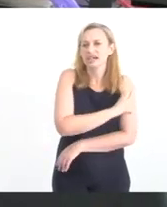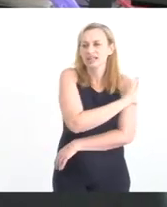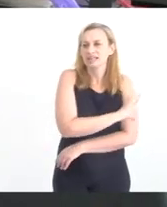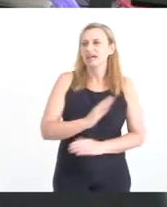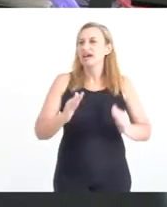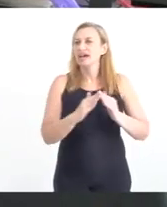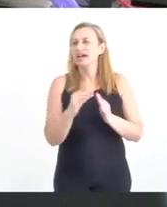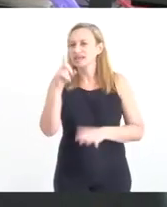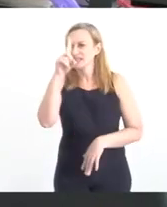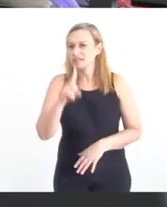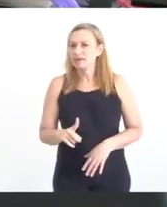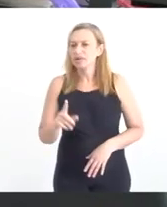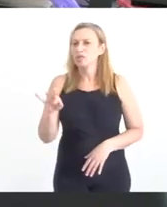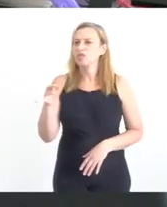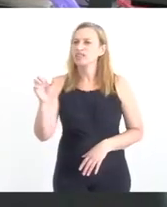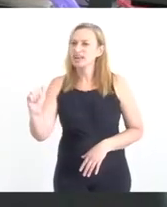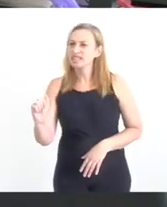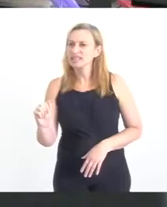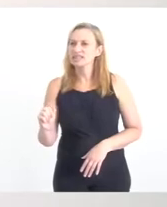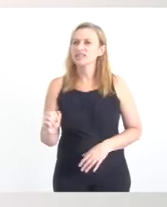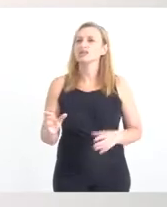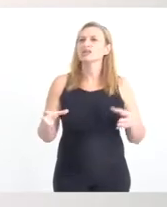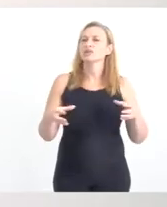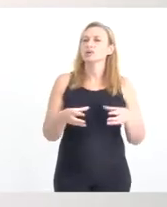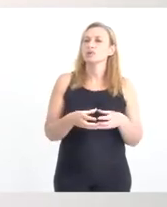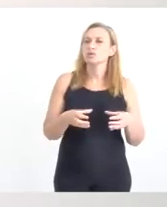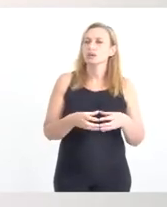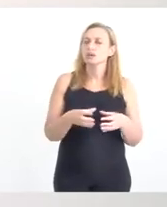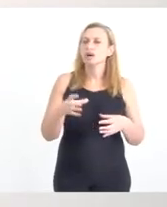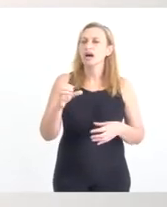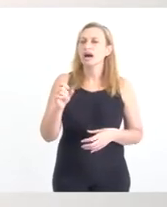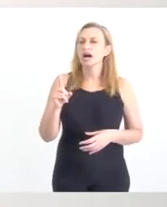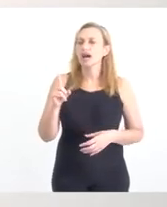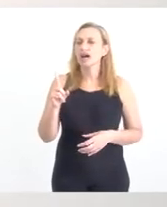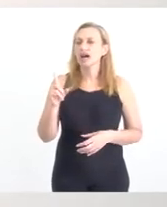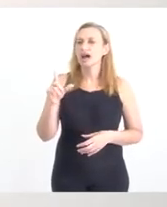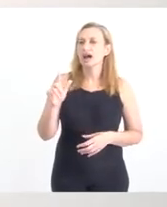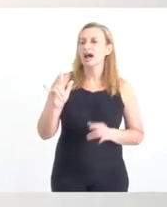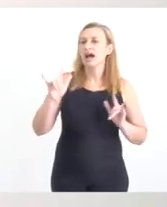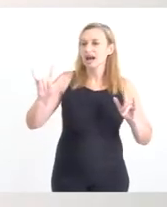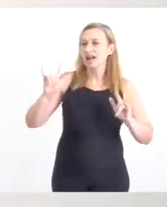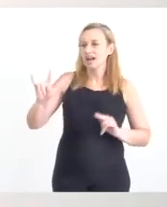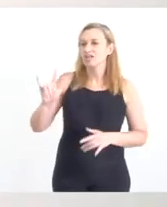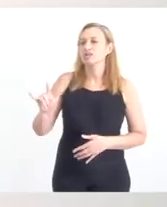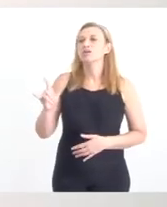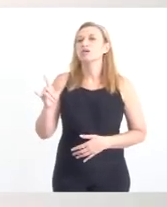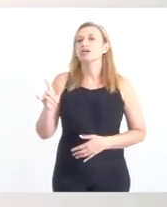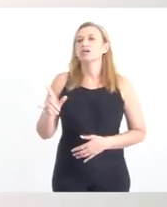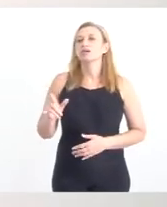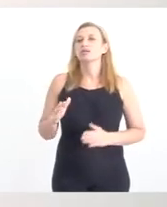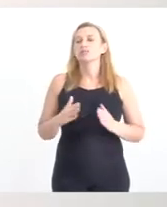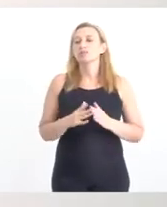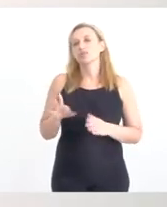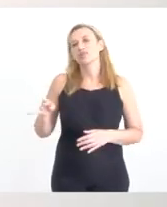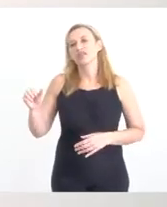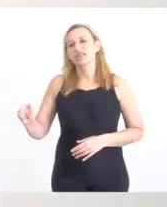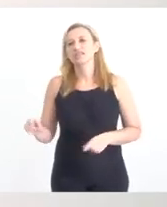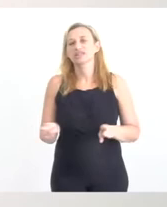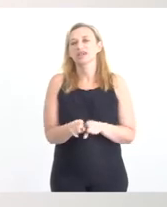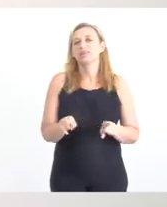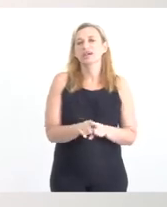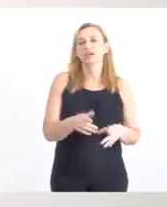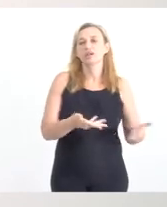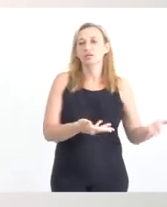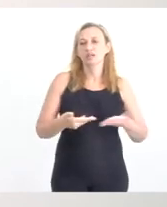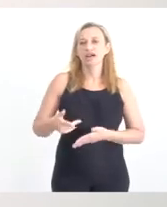a casa amarela da Providência o coletivo ilove Morro da Providência e convidar também a